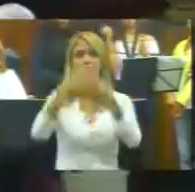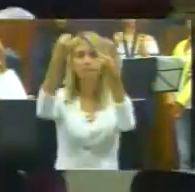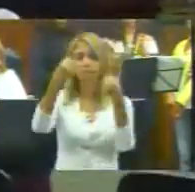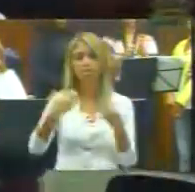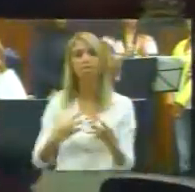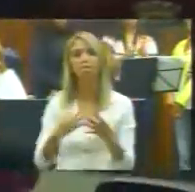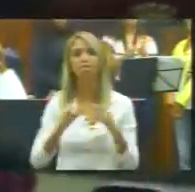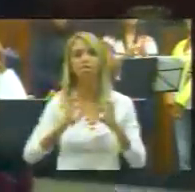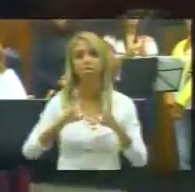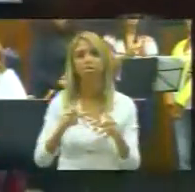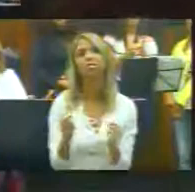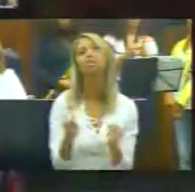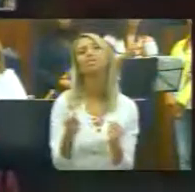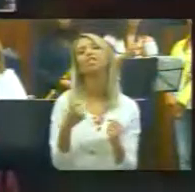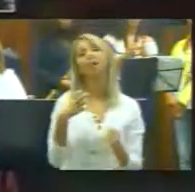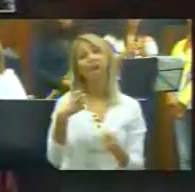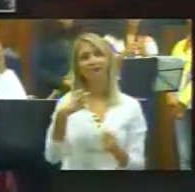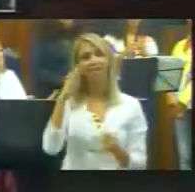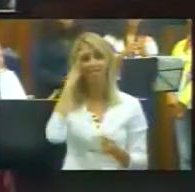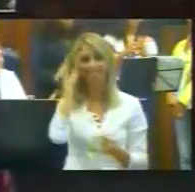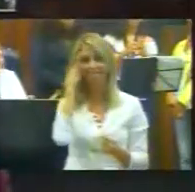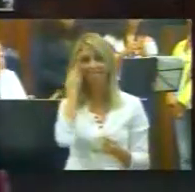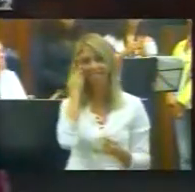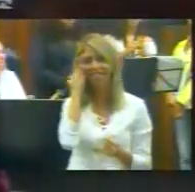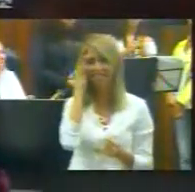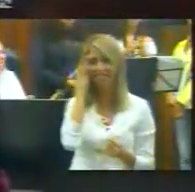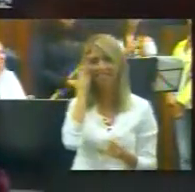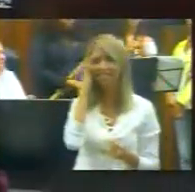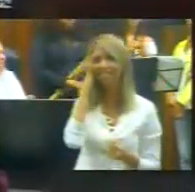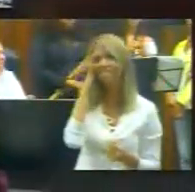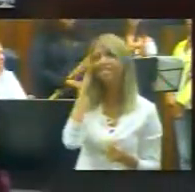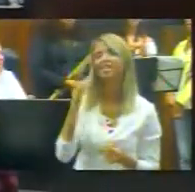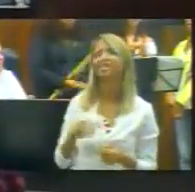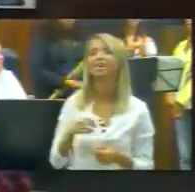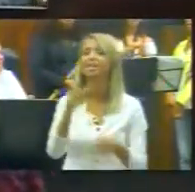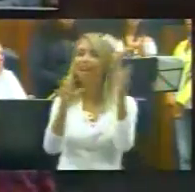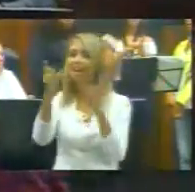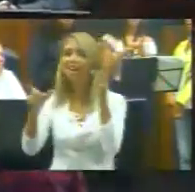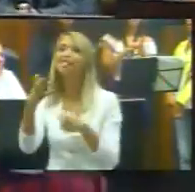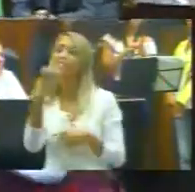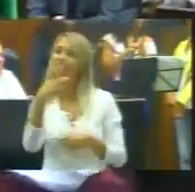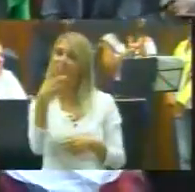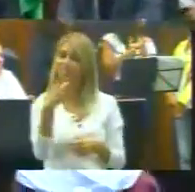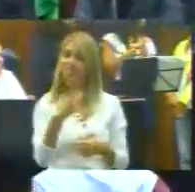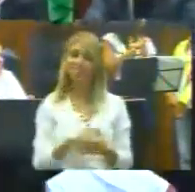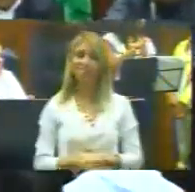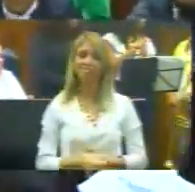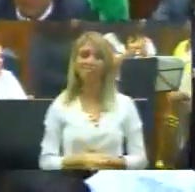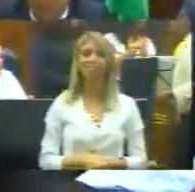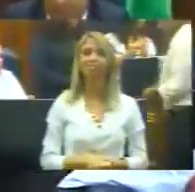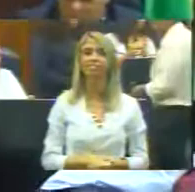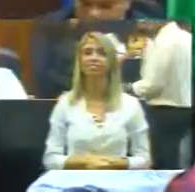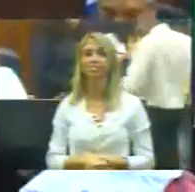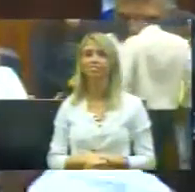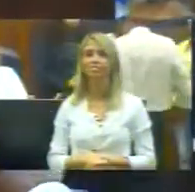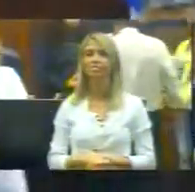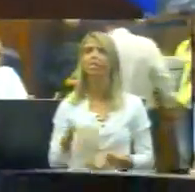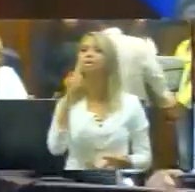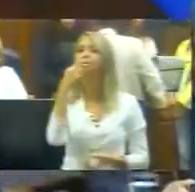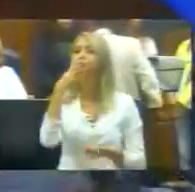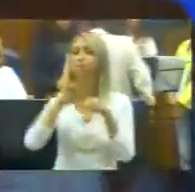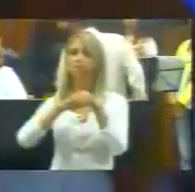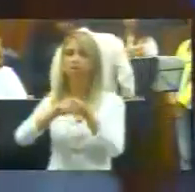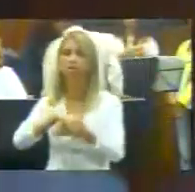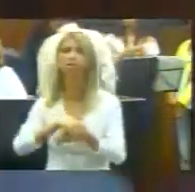meninos, que eu estou doido para escutar a posse dos meninos. Boa noite. Boa noite a todos. Quero saudar a